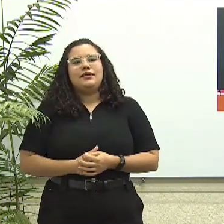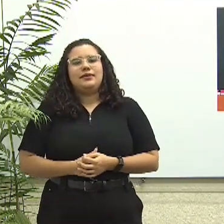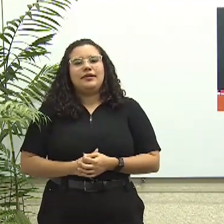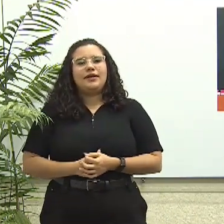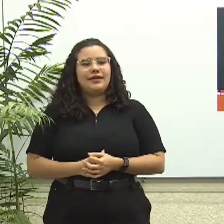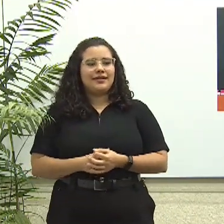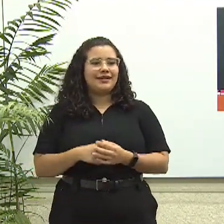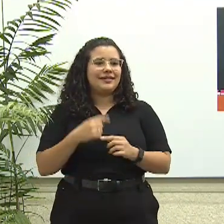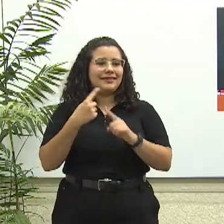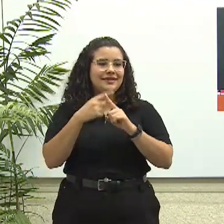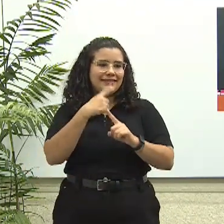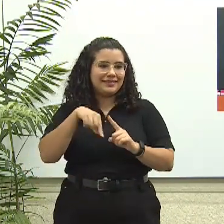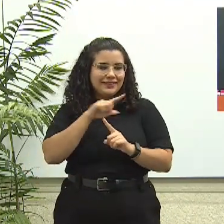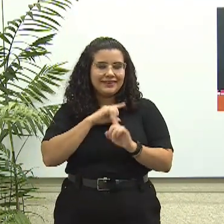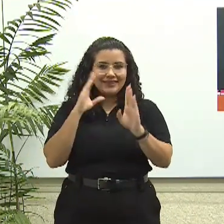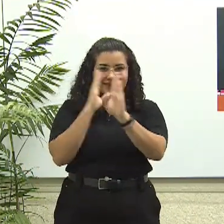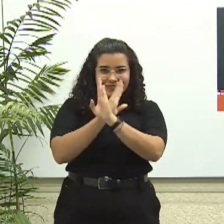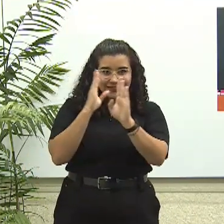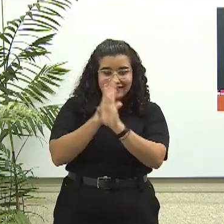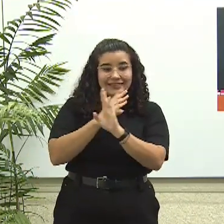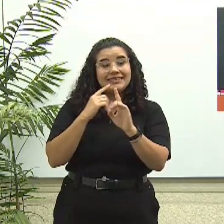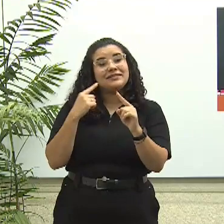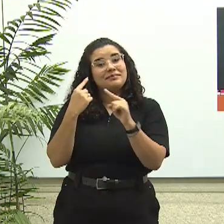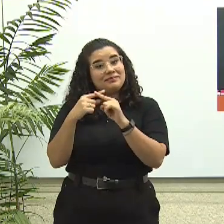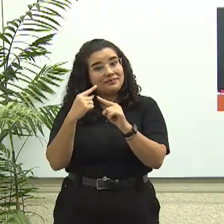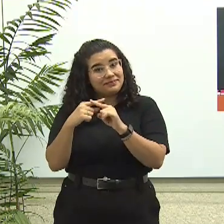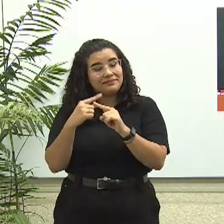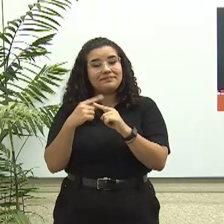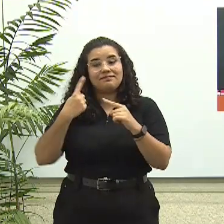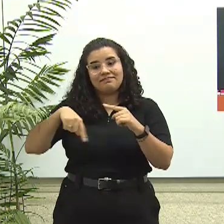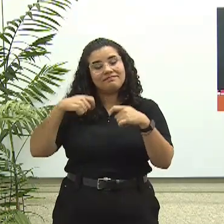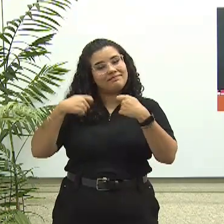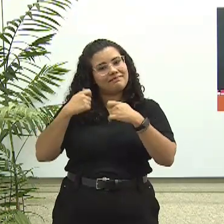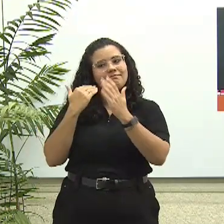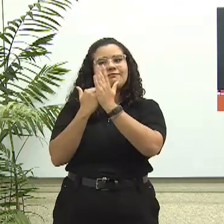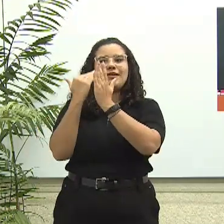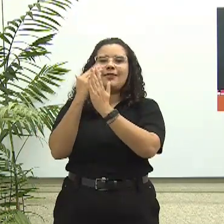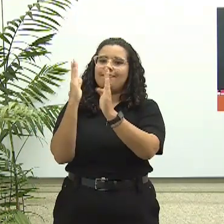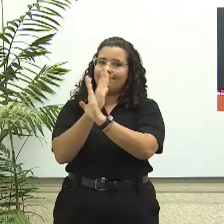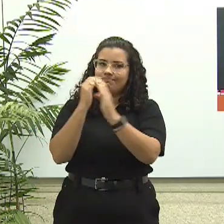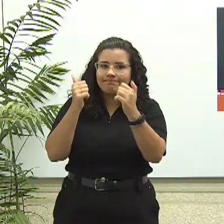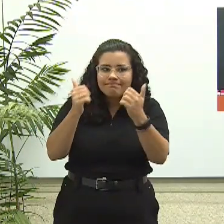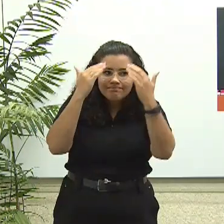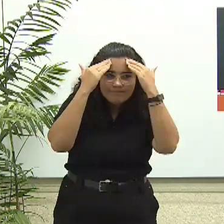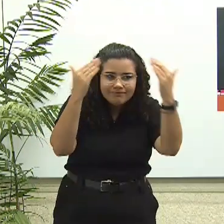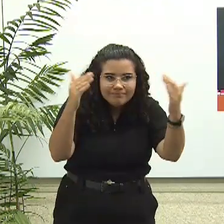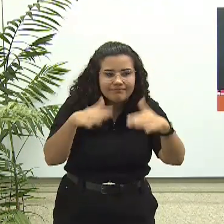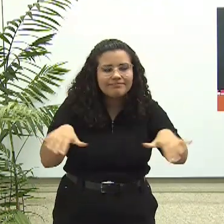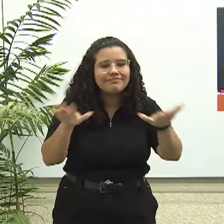a investigação acho que a gente precisa ser mais investig obrigado